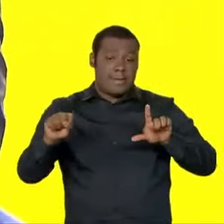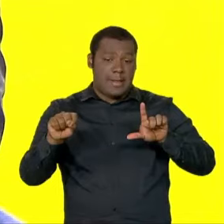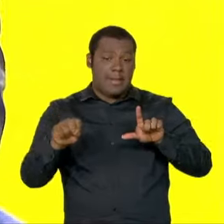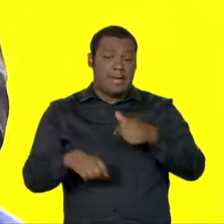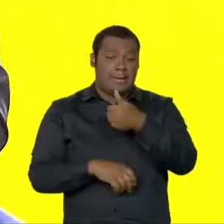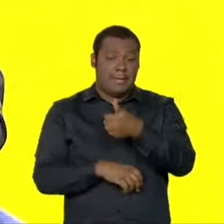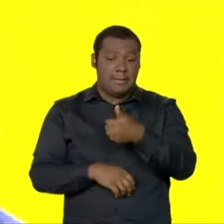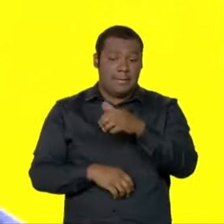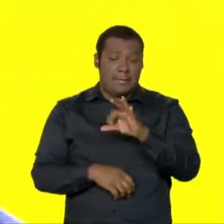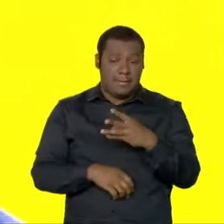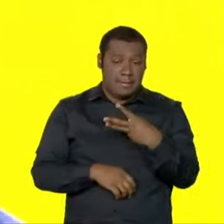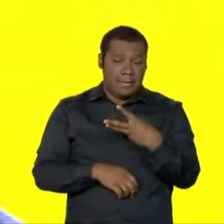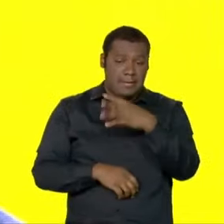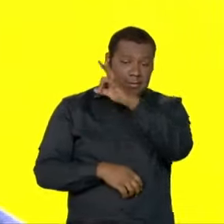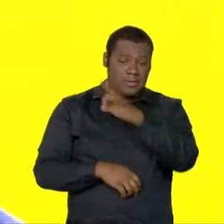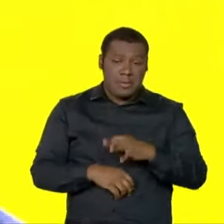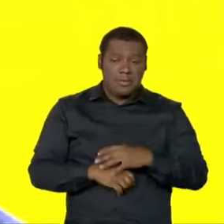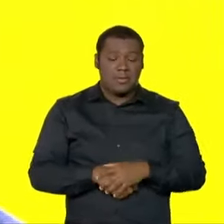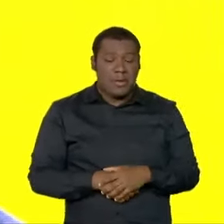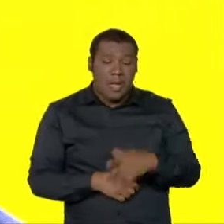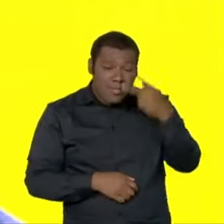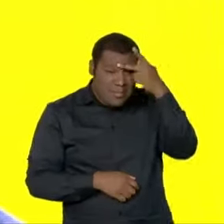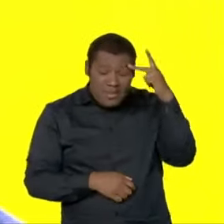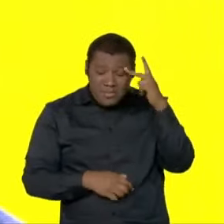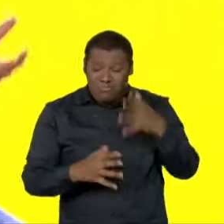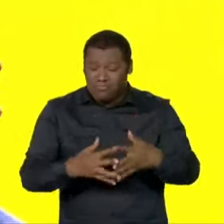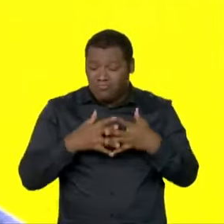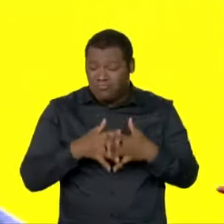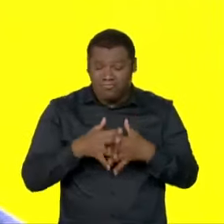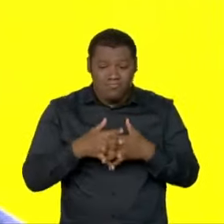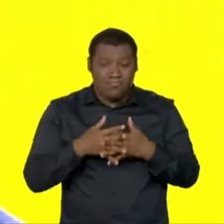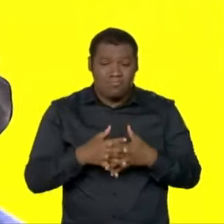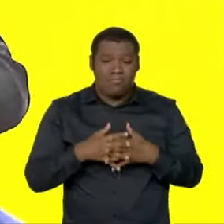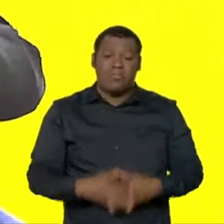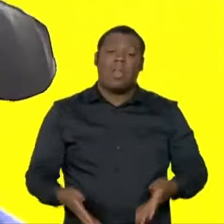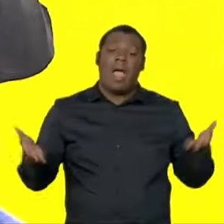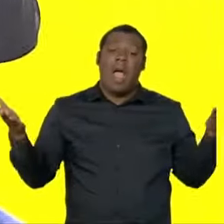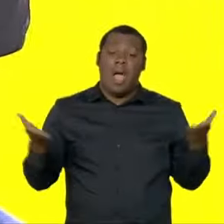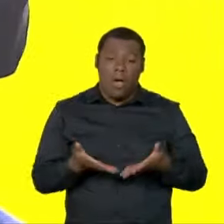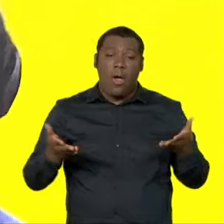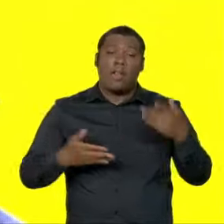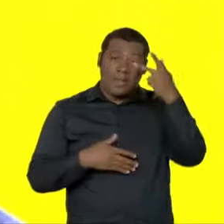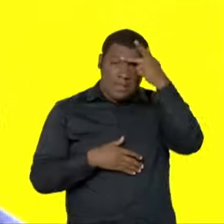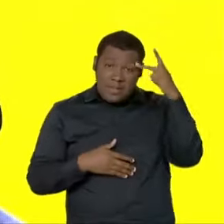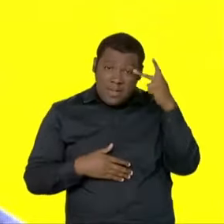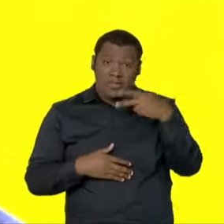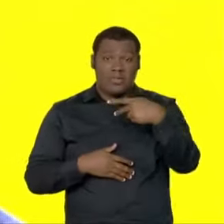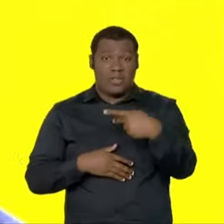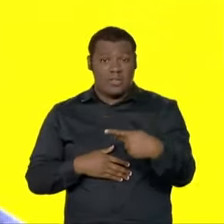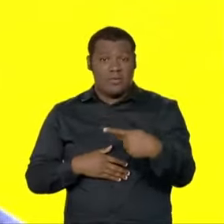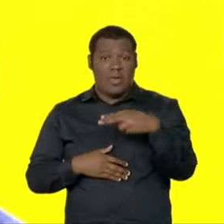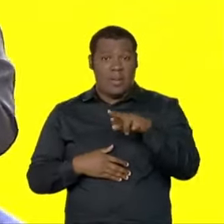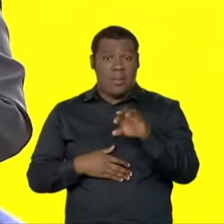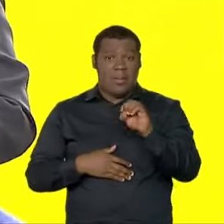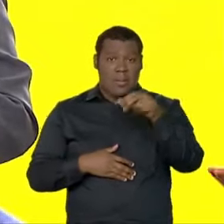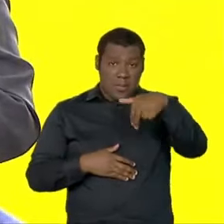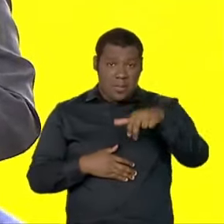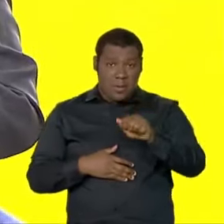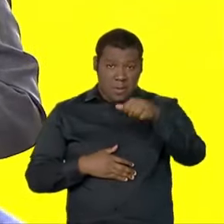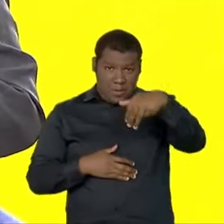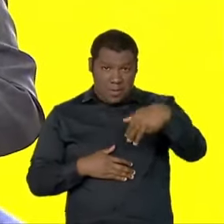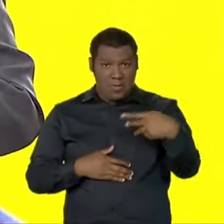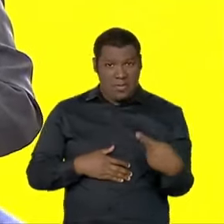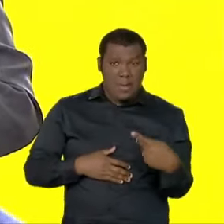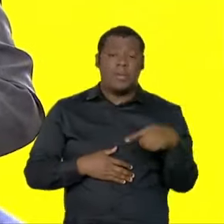perderam. Então, aqui também há a possibilidade agora de que as pessoas que tiveram no Pronamp refinanciarem, porque agora sim, com essa